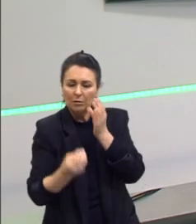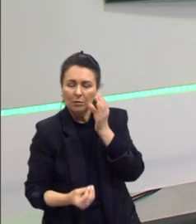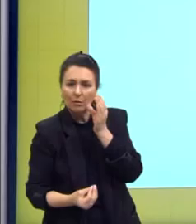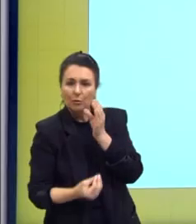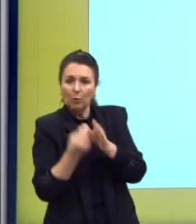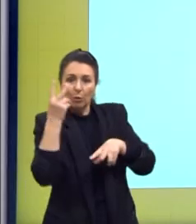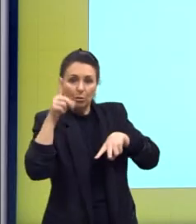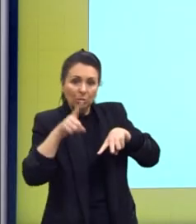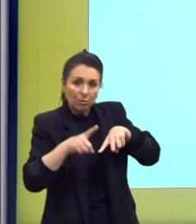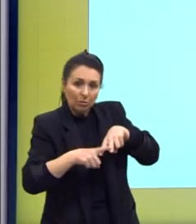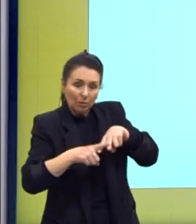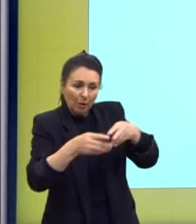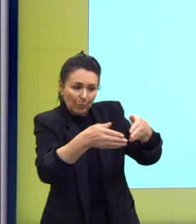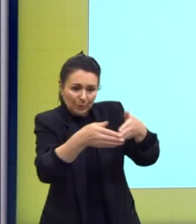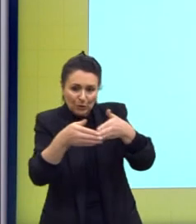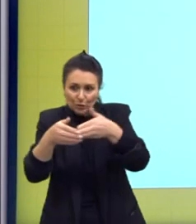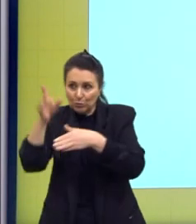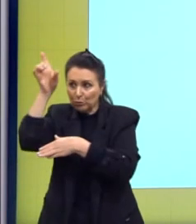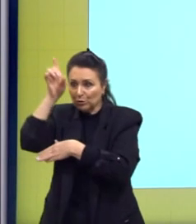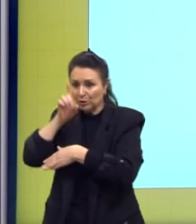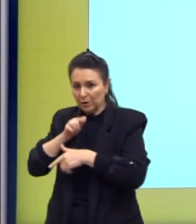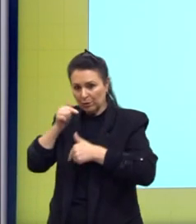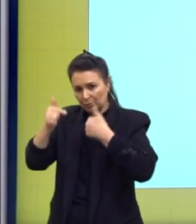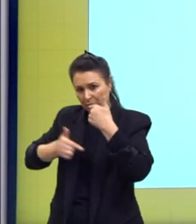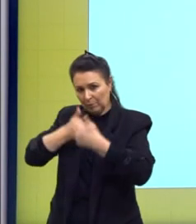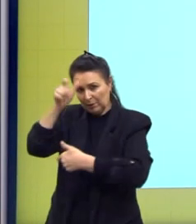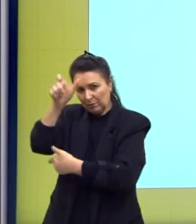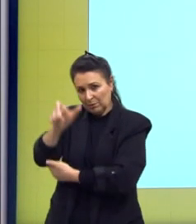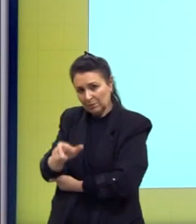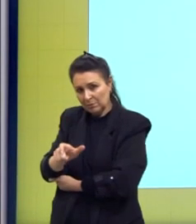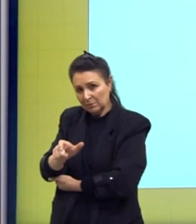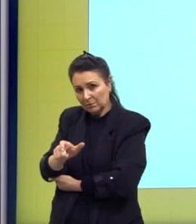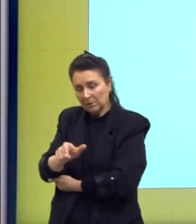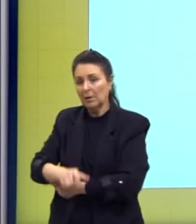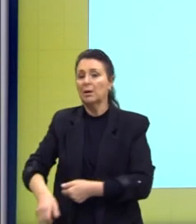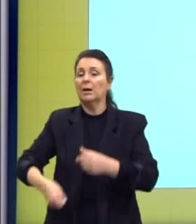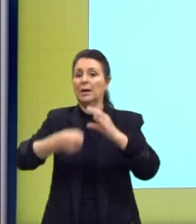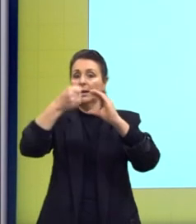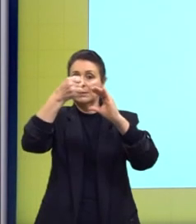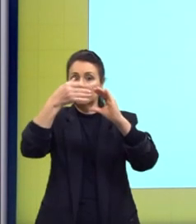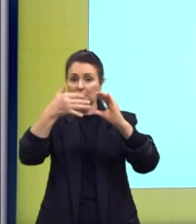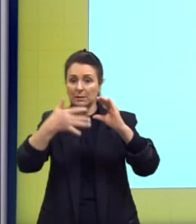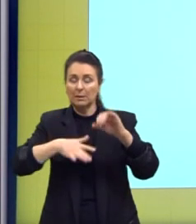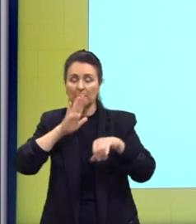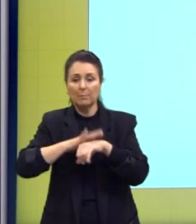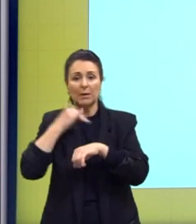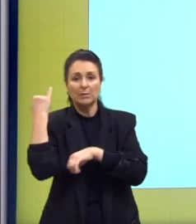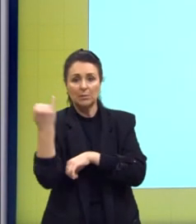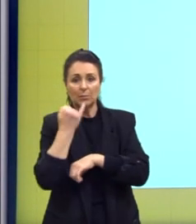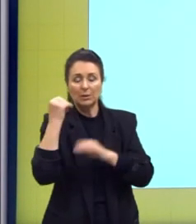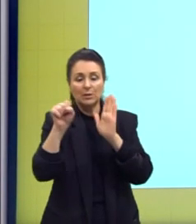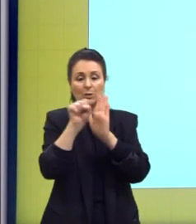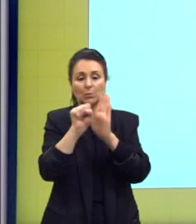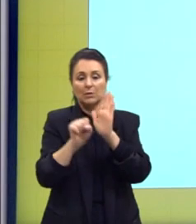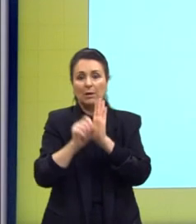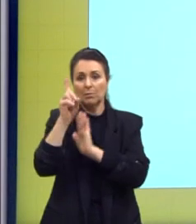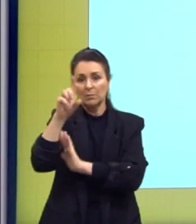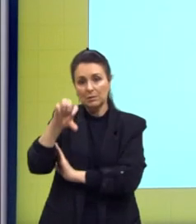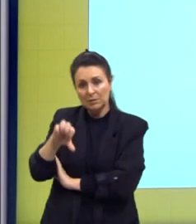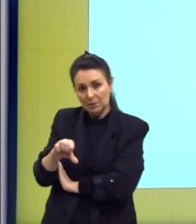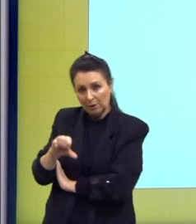anarquismo em vindicando direitos trabalhistas e essa característica vai ser mais importante ali no século